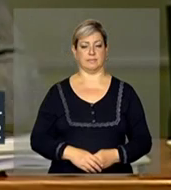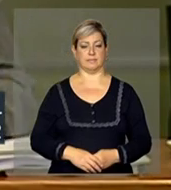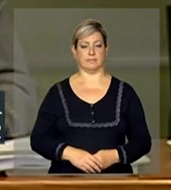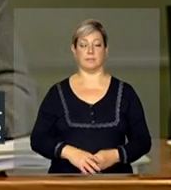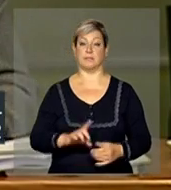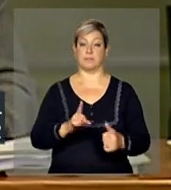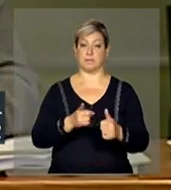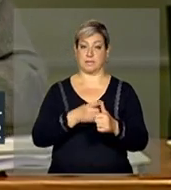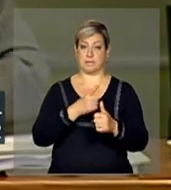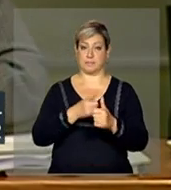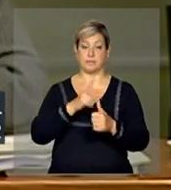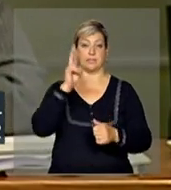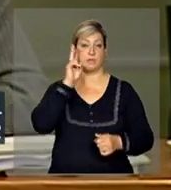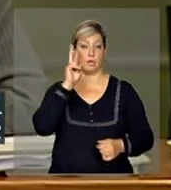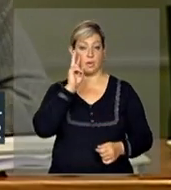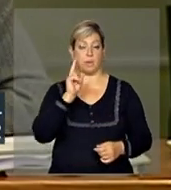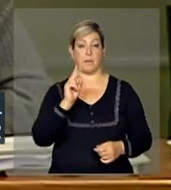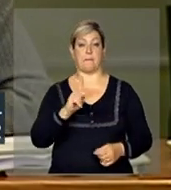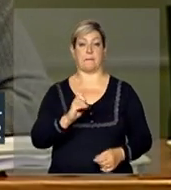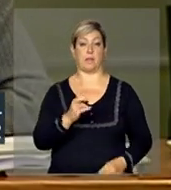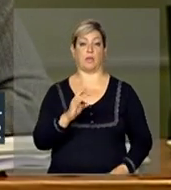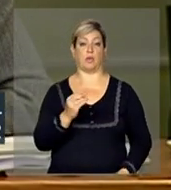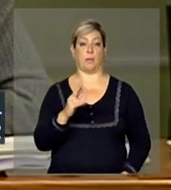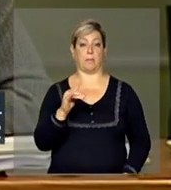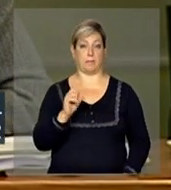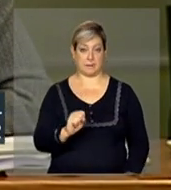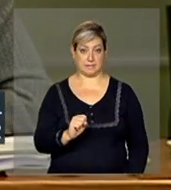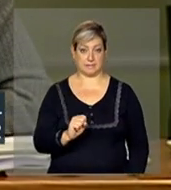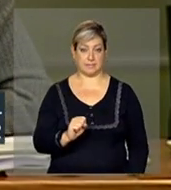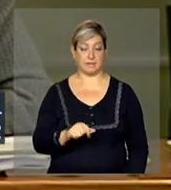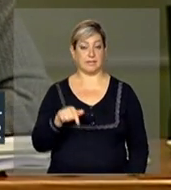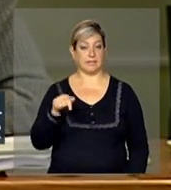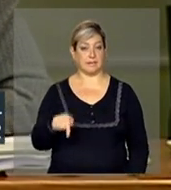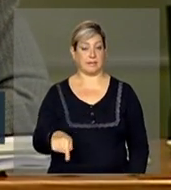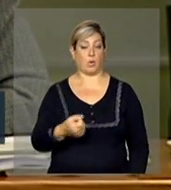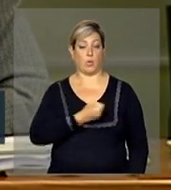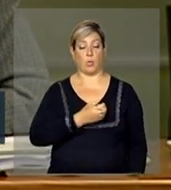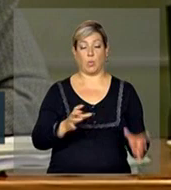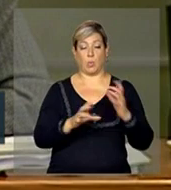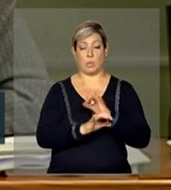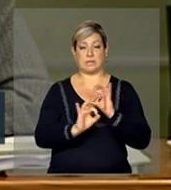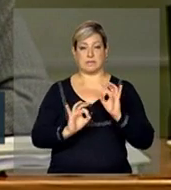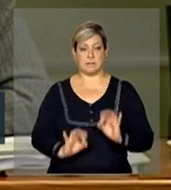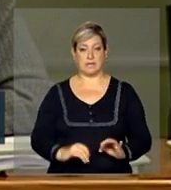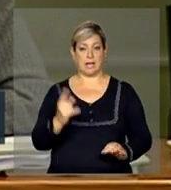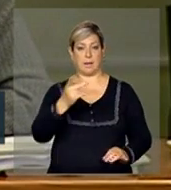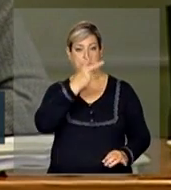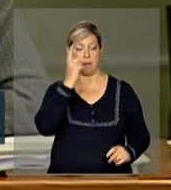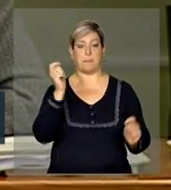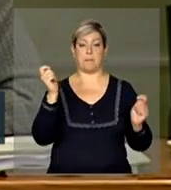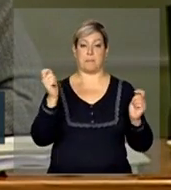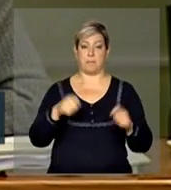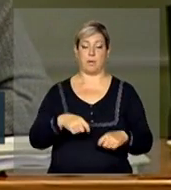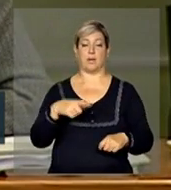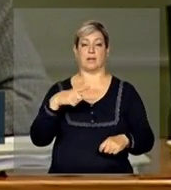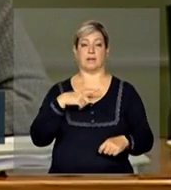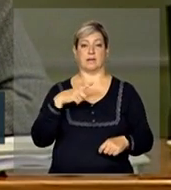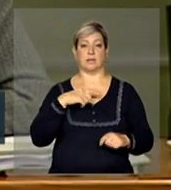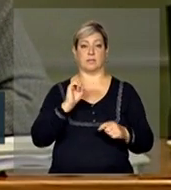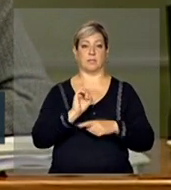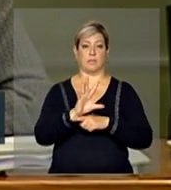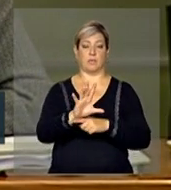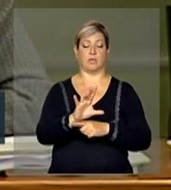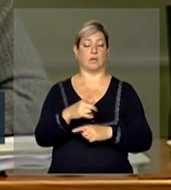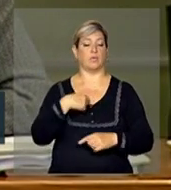Em primeiro lugar, em relação à Petrobras, o número exato o pessoal pode passar na sequência, eu não tenho